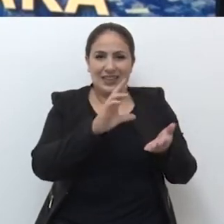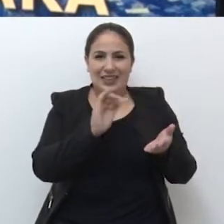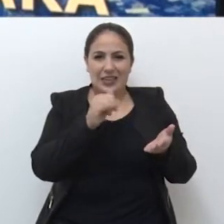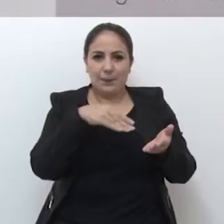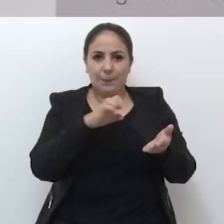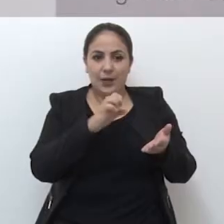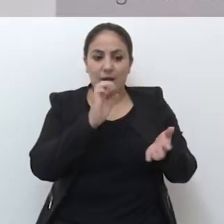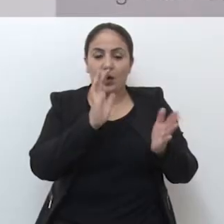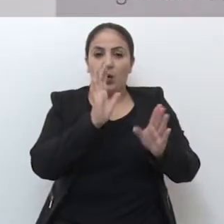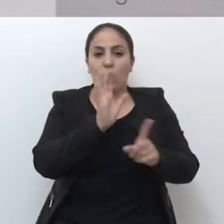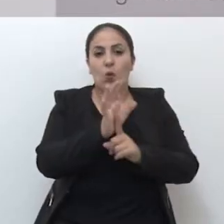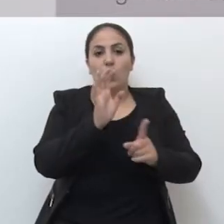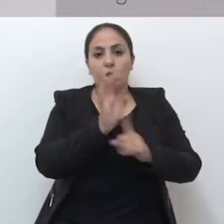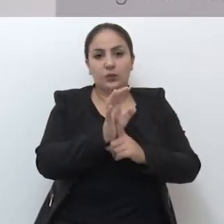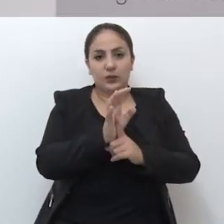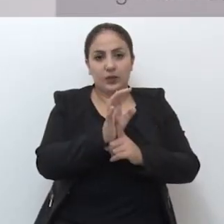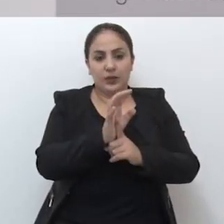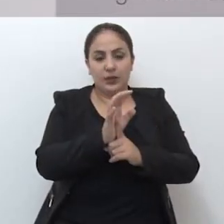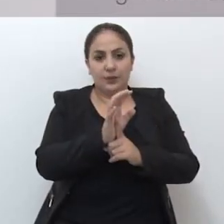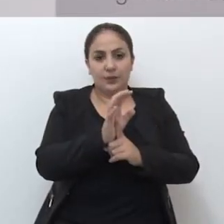idosos. Que, inclusive,